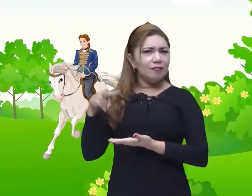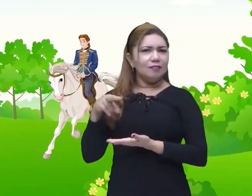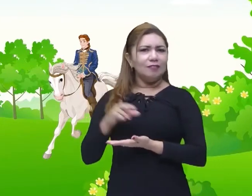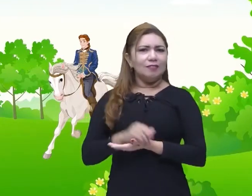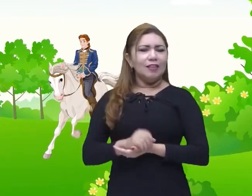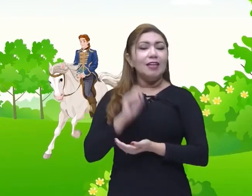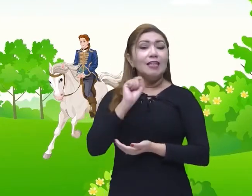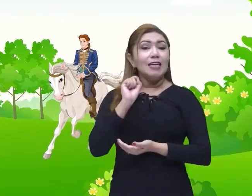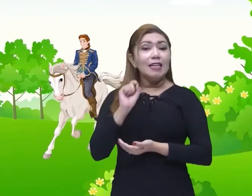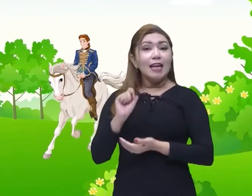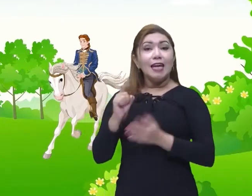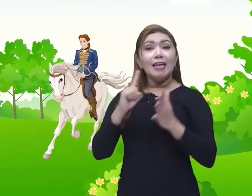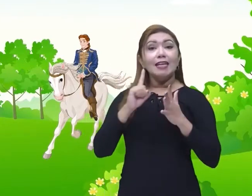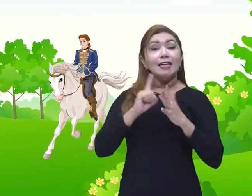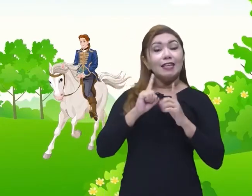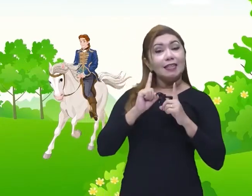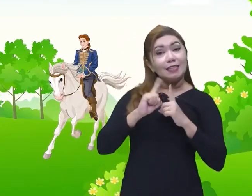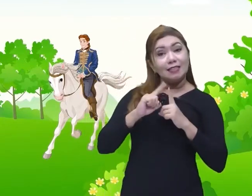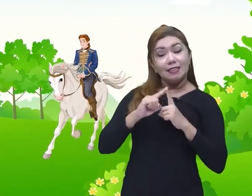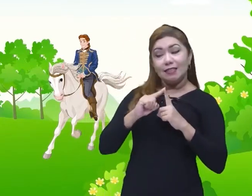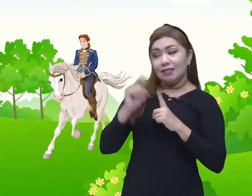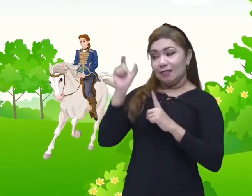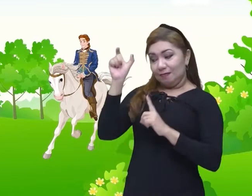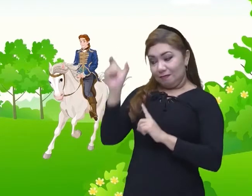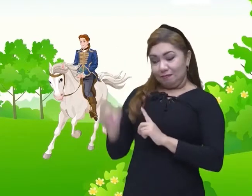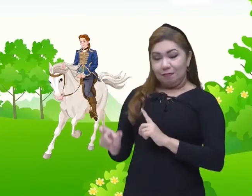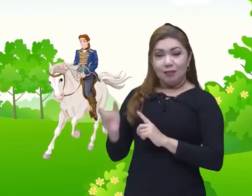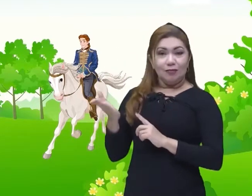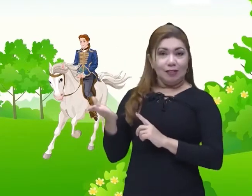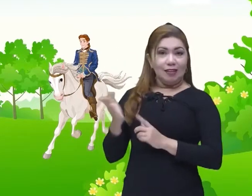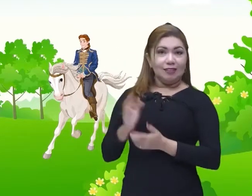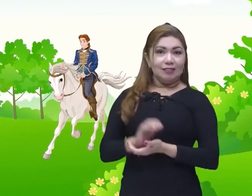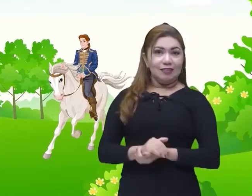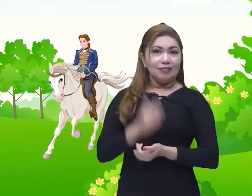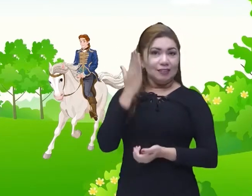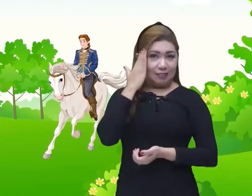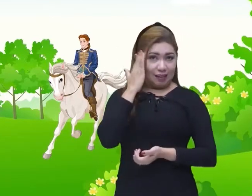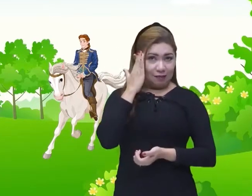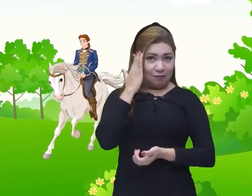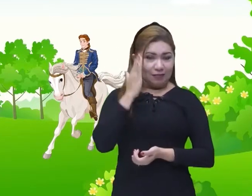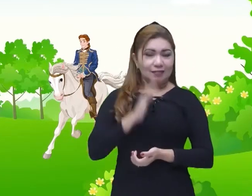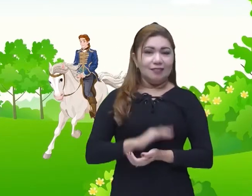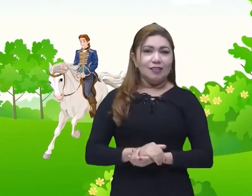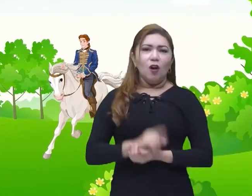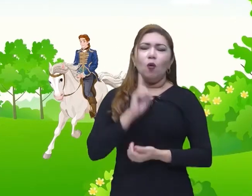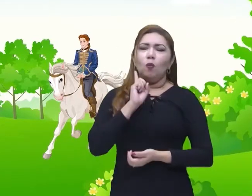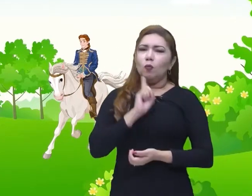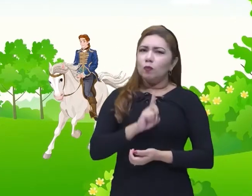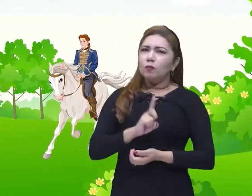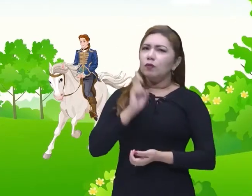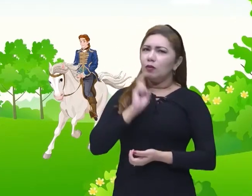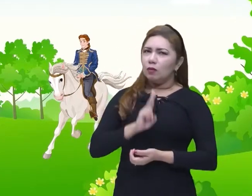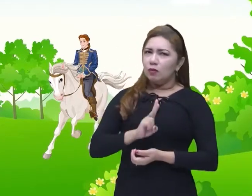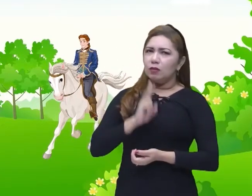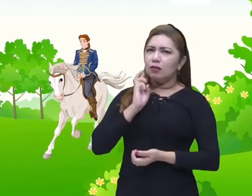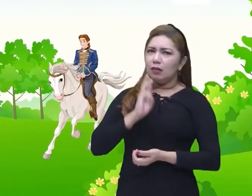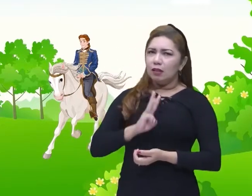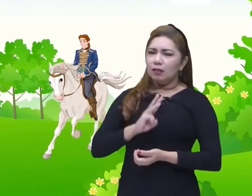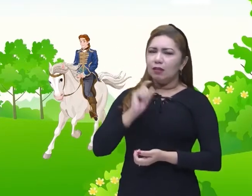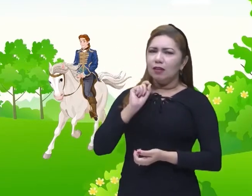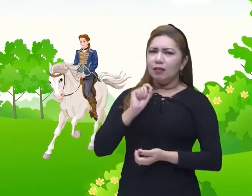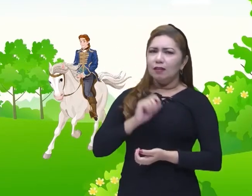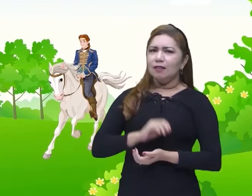Quem é esse personagem? Já sabem? 1, 2, 3. Quem